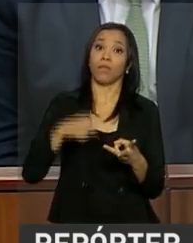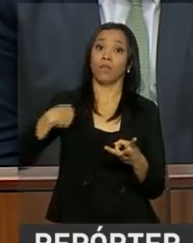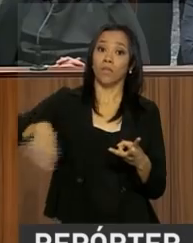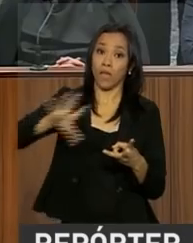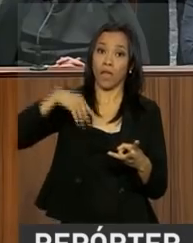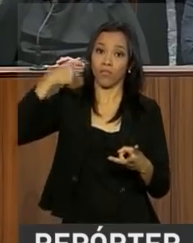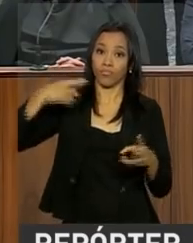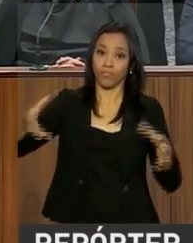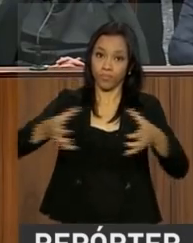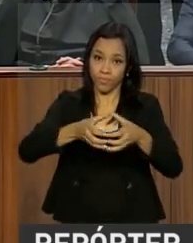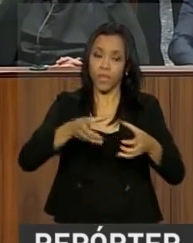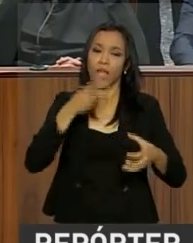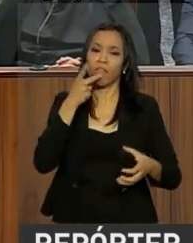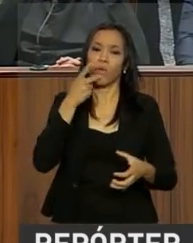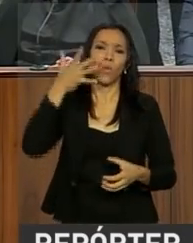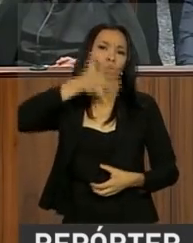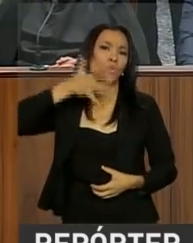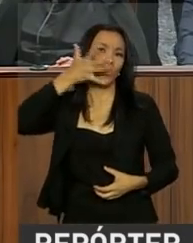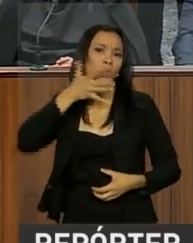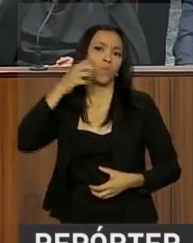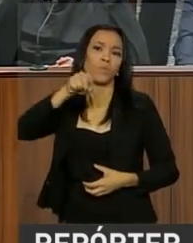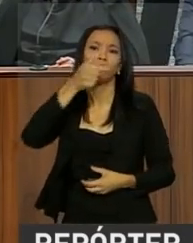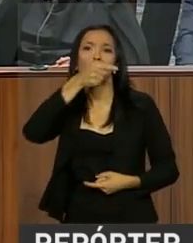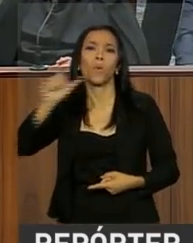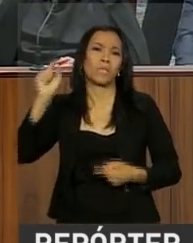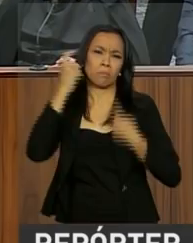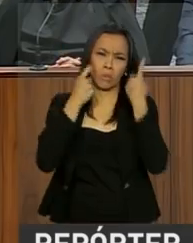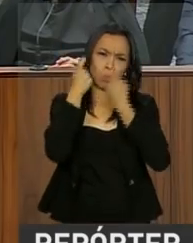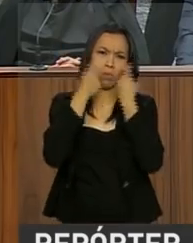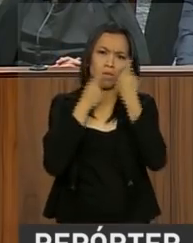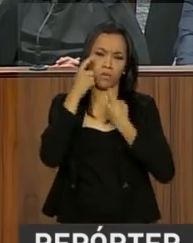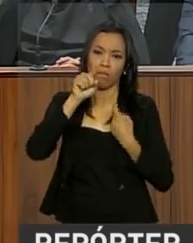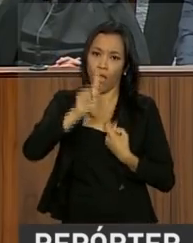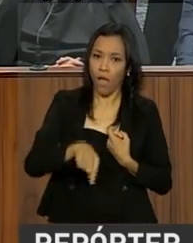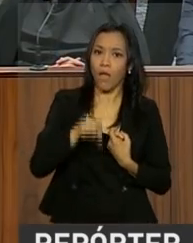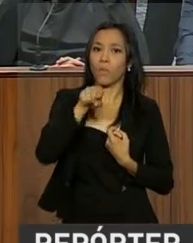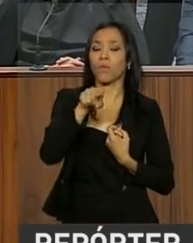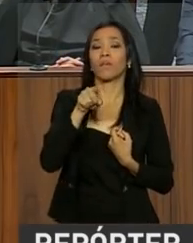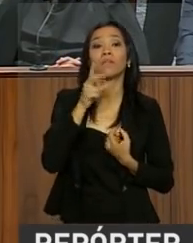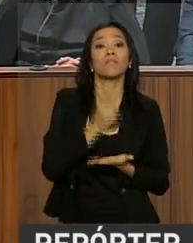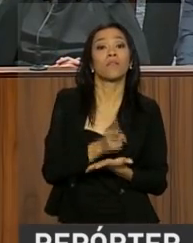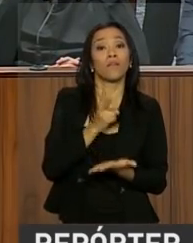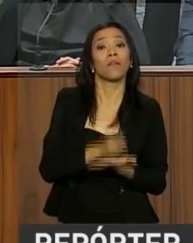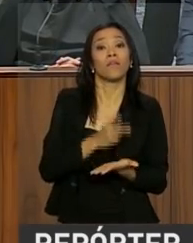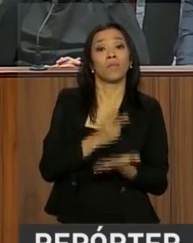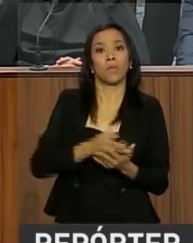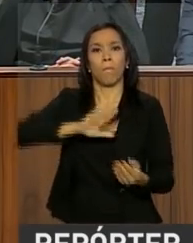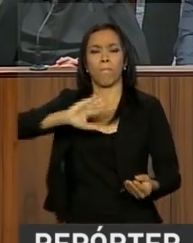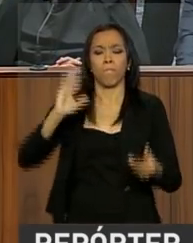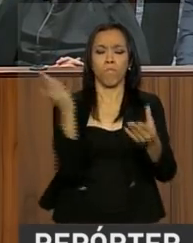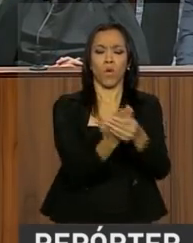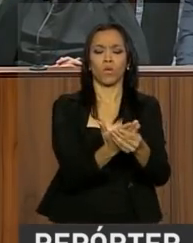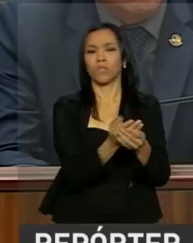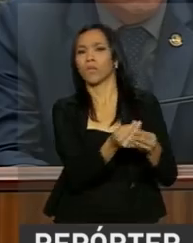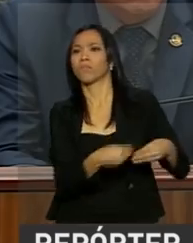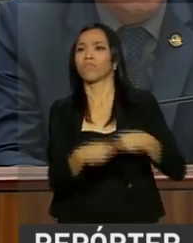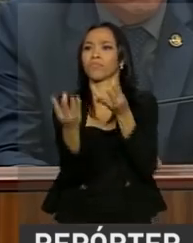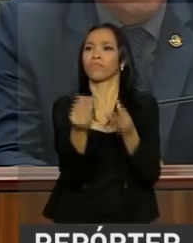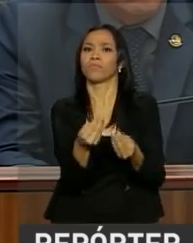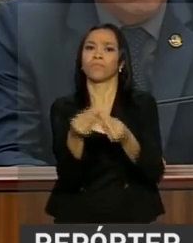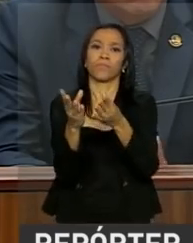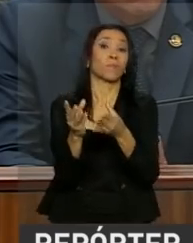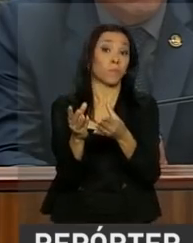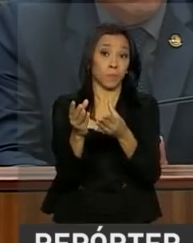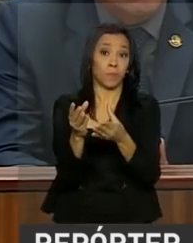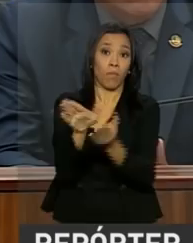No seu discurso, Laurita também destacou uma outra preocupação, que é a do encaminhamento cada vez maior de processos ao STJ. Segundo